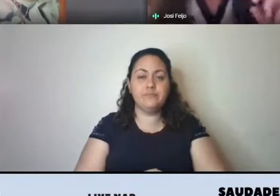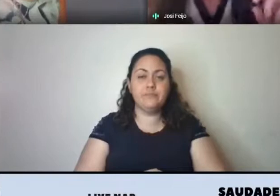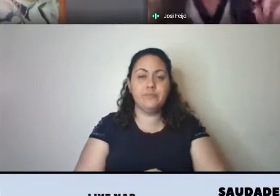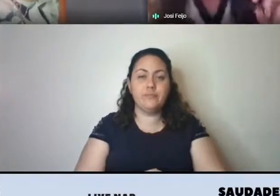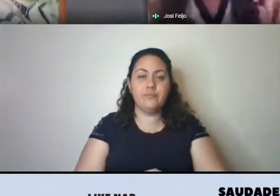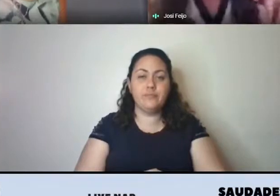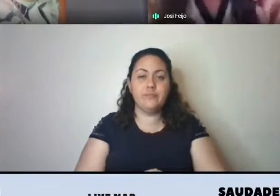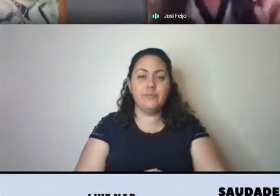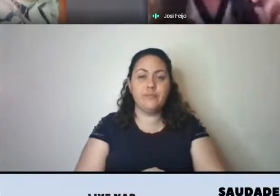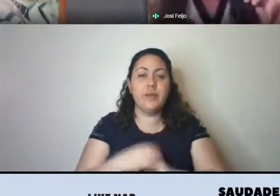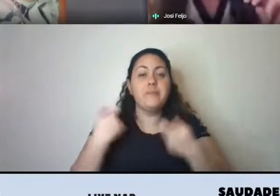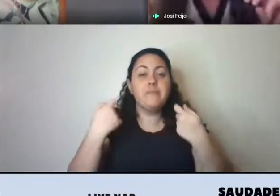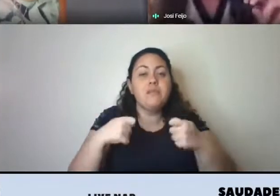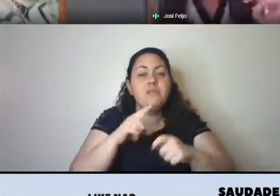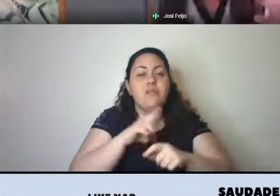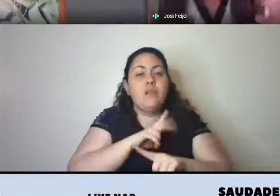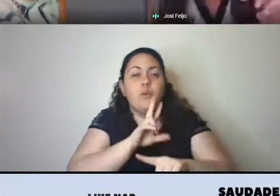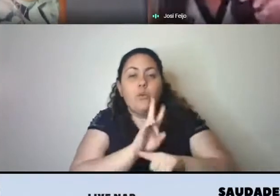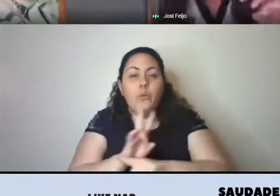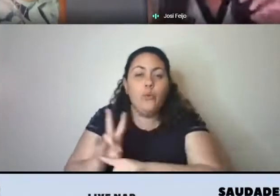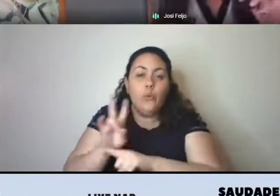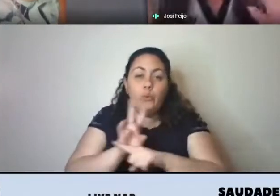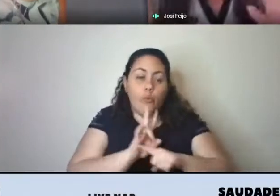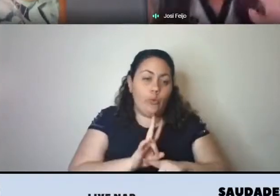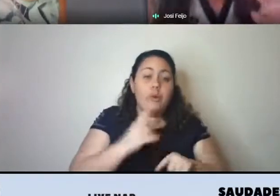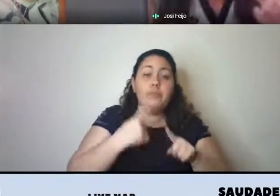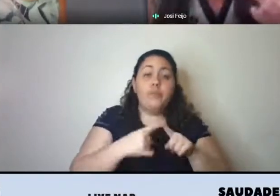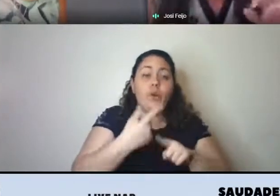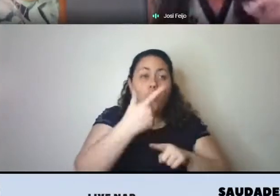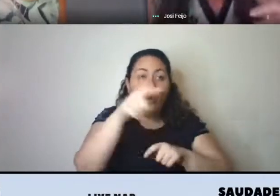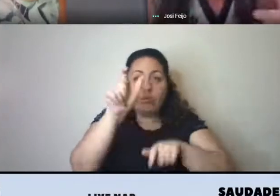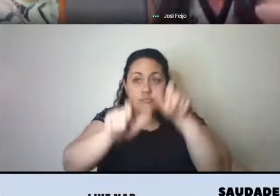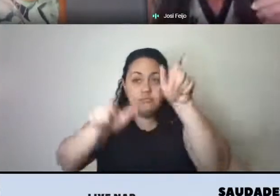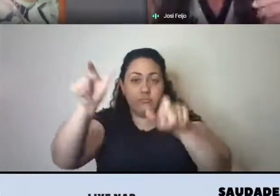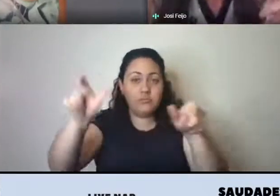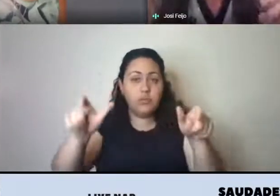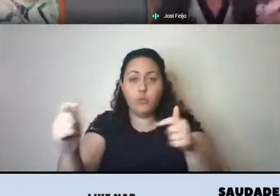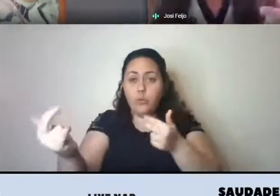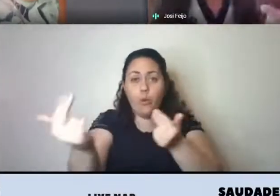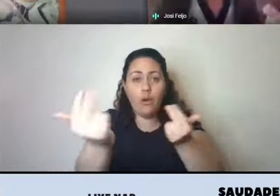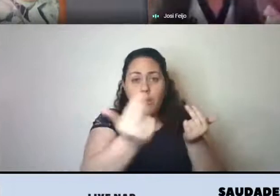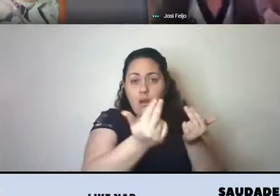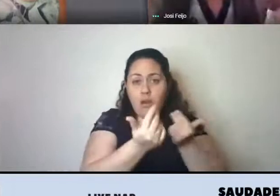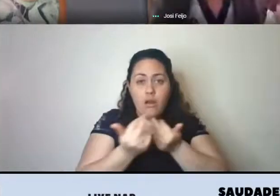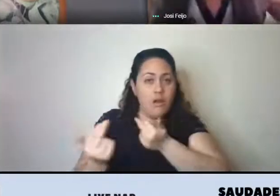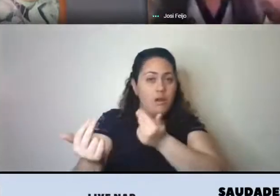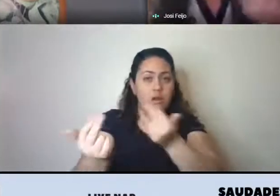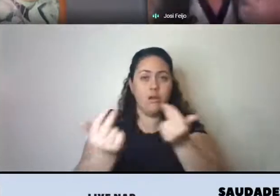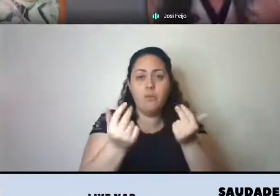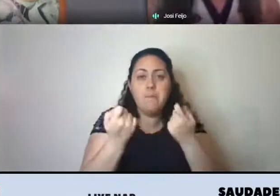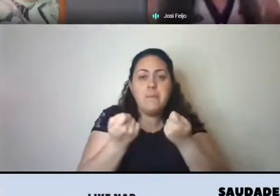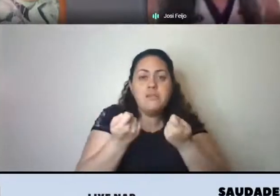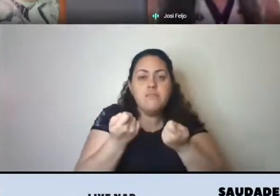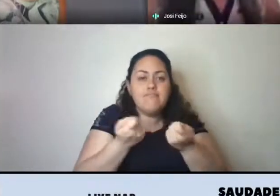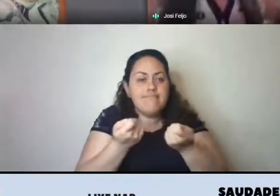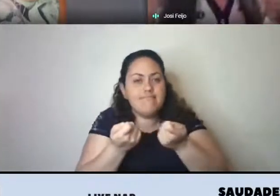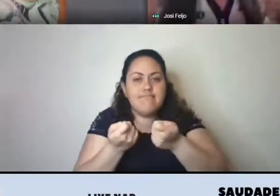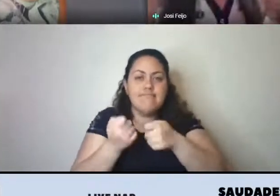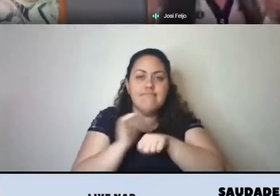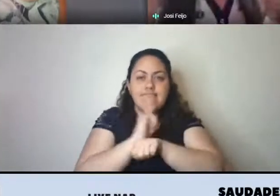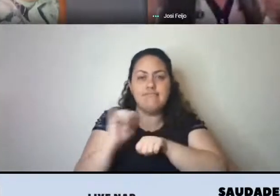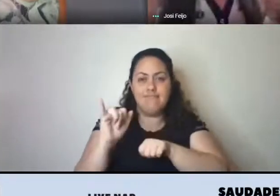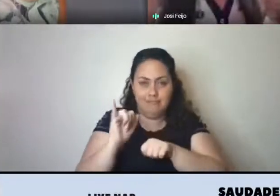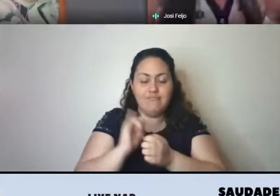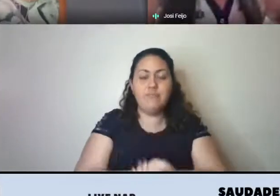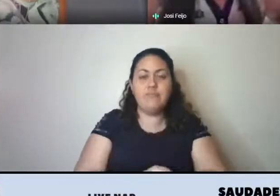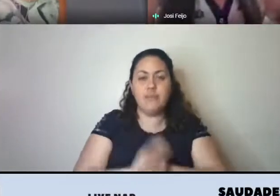cuidado porque os demais também estão passando pelo mesmo processo, né? Então é um momento que já tem quase um ano que a gente,